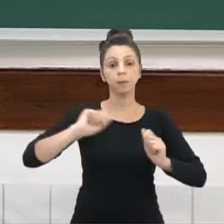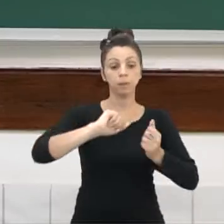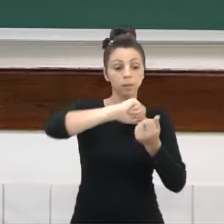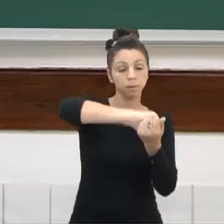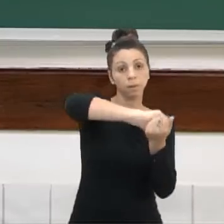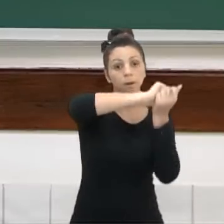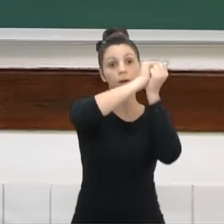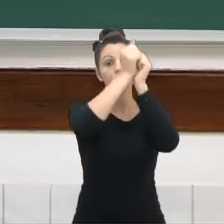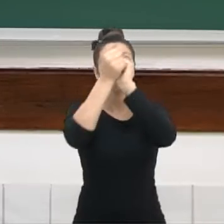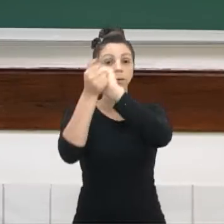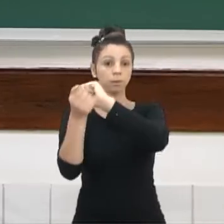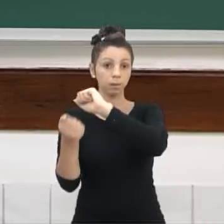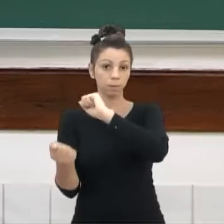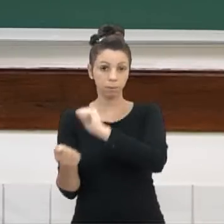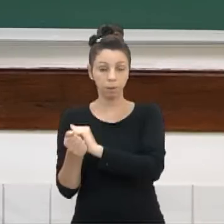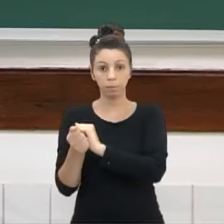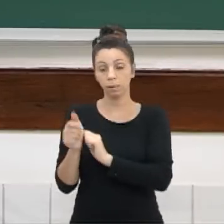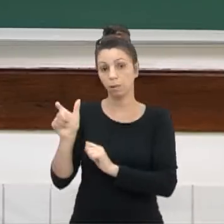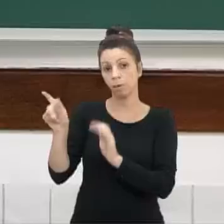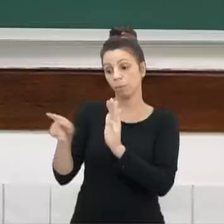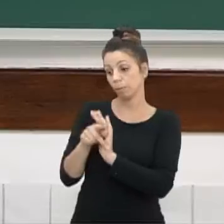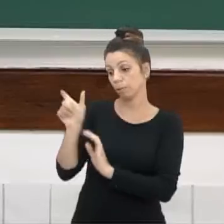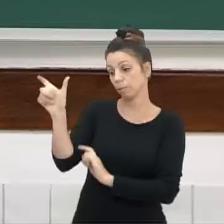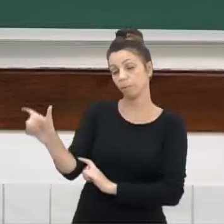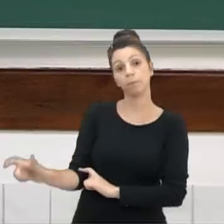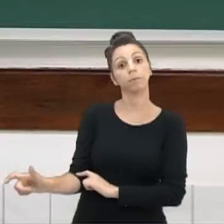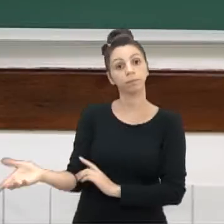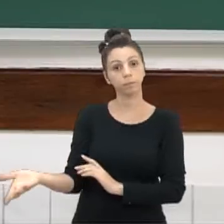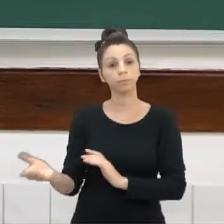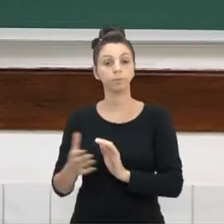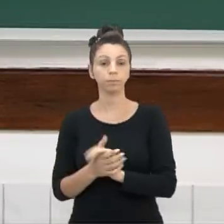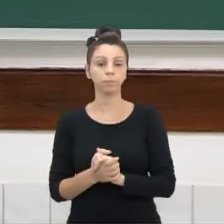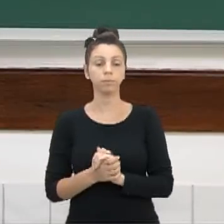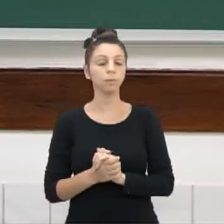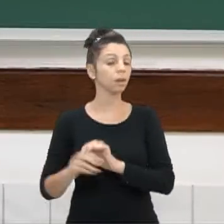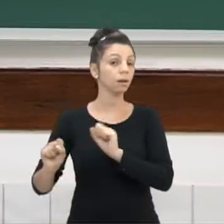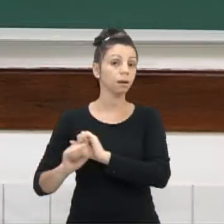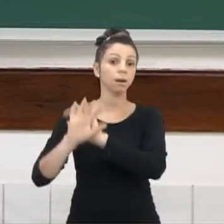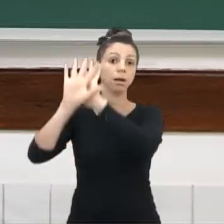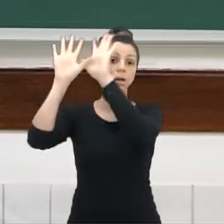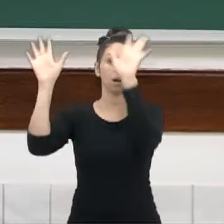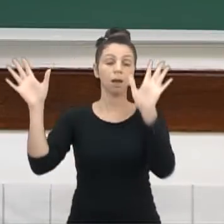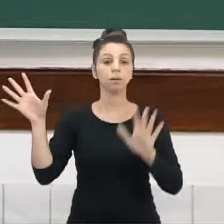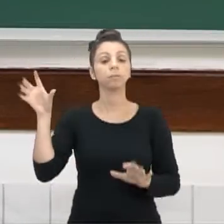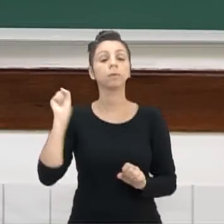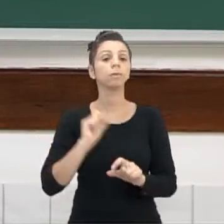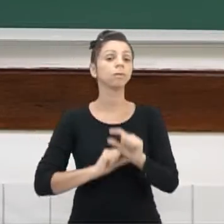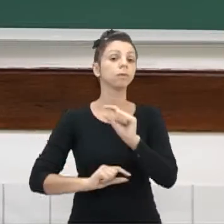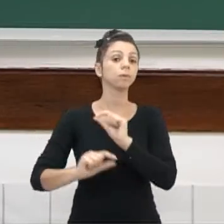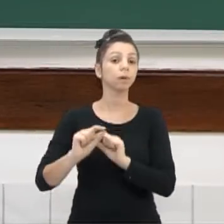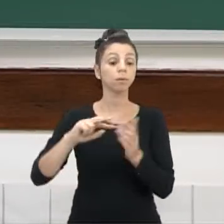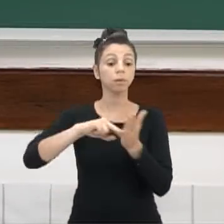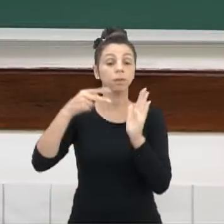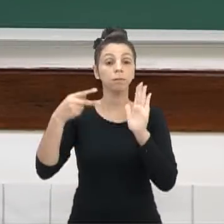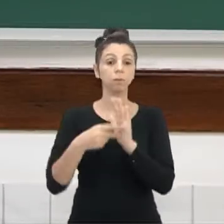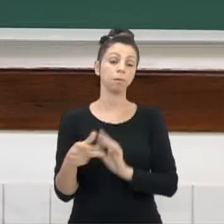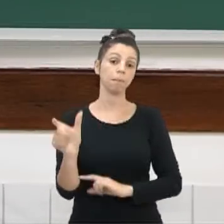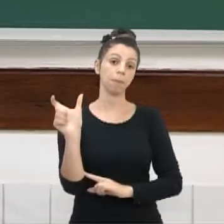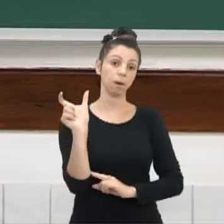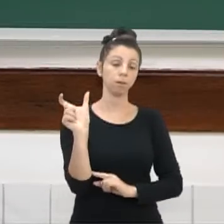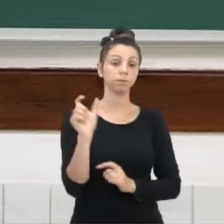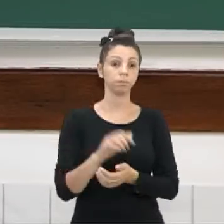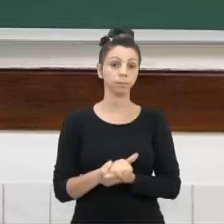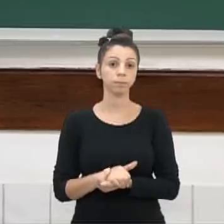fazer ali, na sequência, o significado dessa palavra, né? Deixar claro para o meu ouvinte o que significa essa palavra, né? Se é